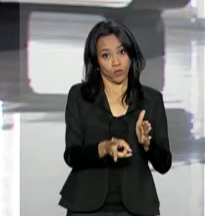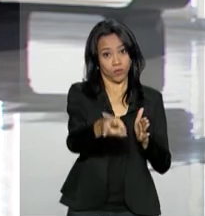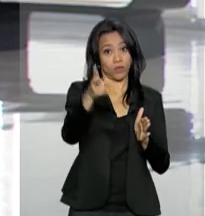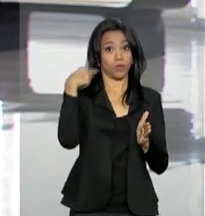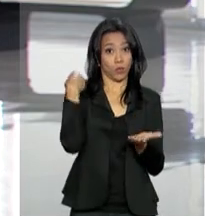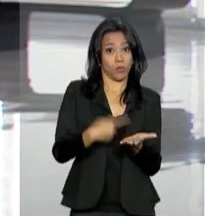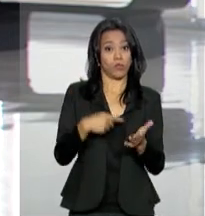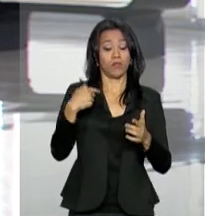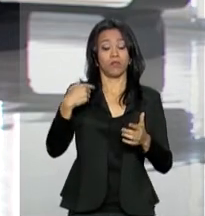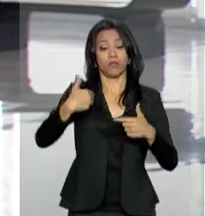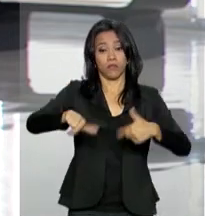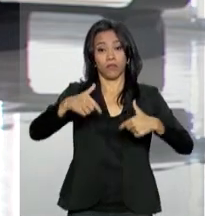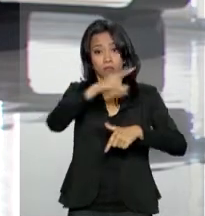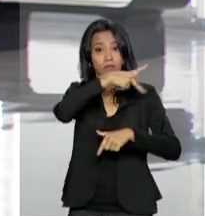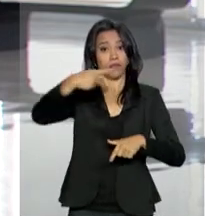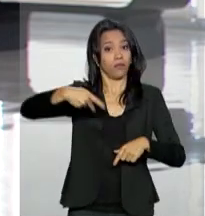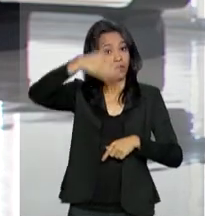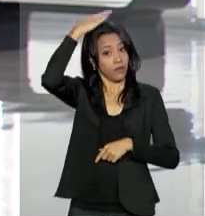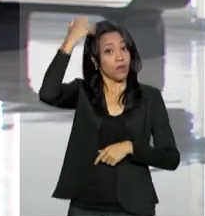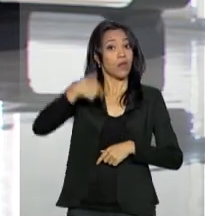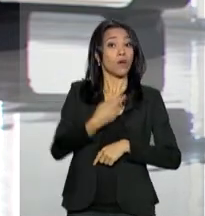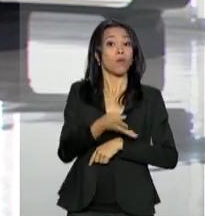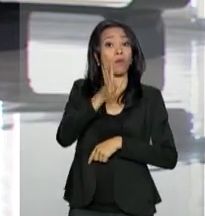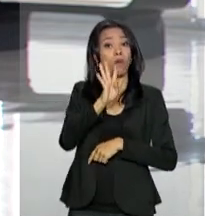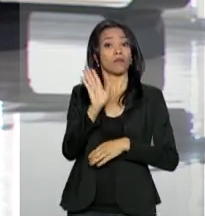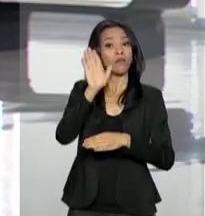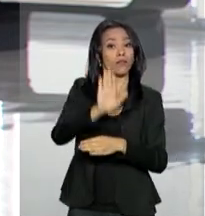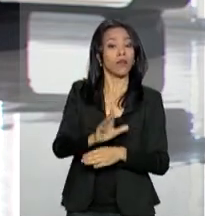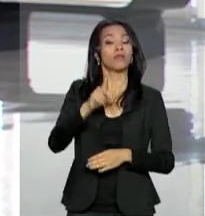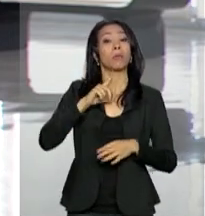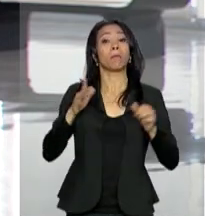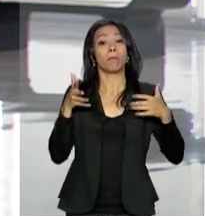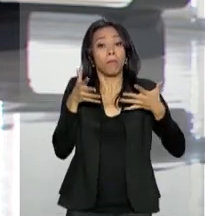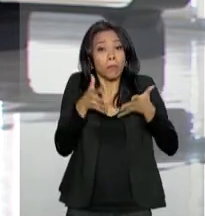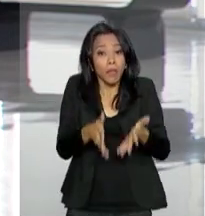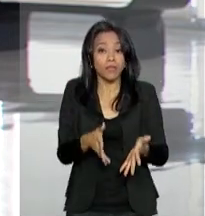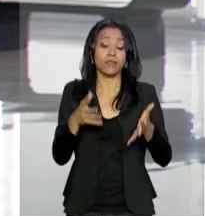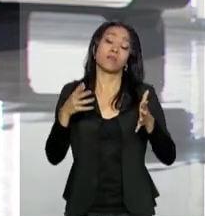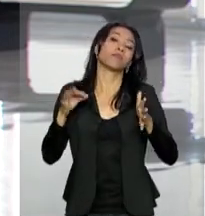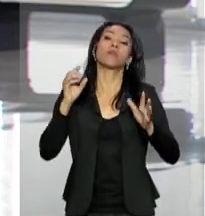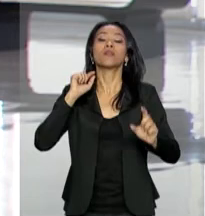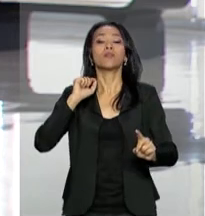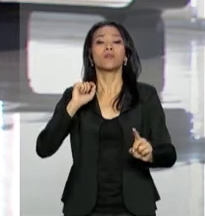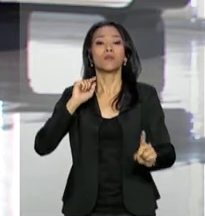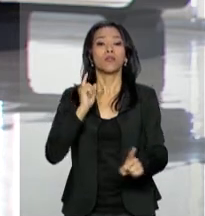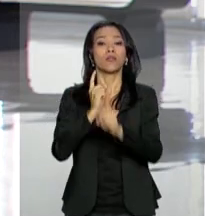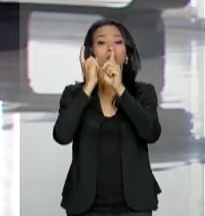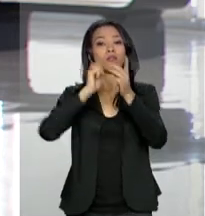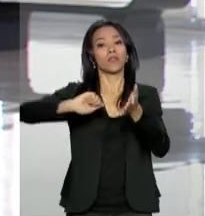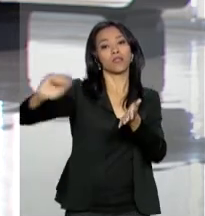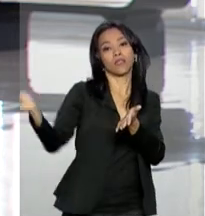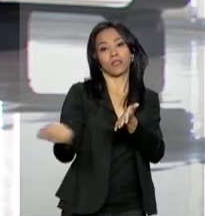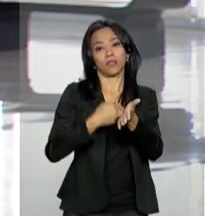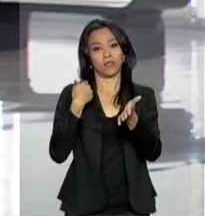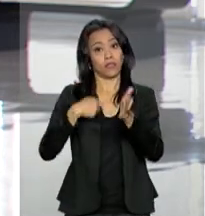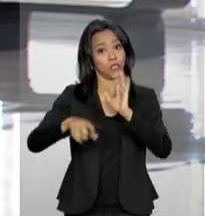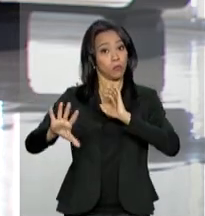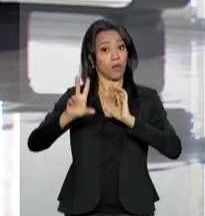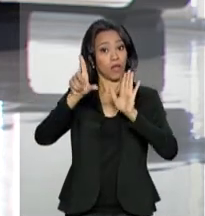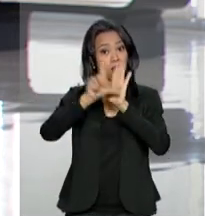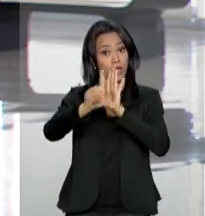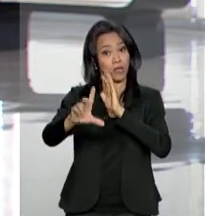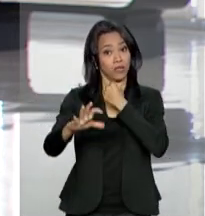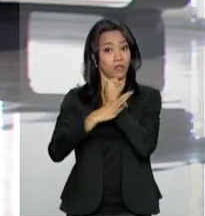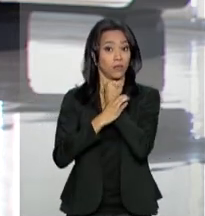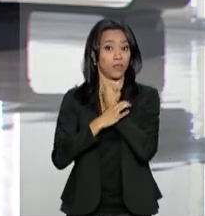quatro horas da tarde ele participa da cerimônia de sanção da lei do sistema único de segurança sobre esse assunto